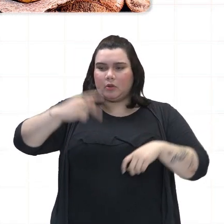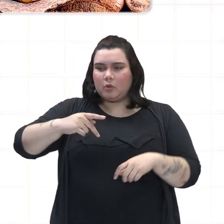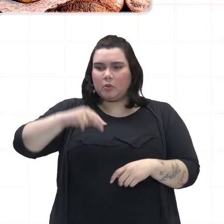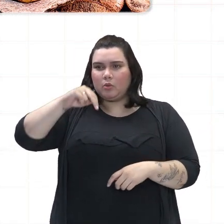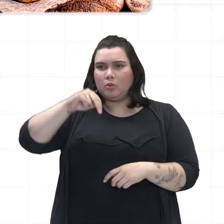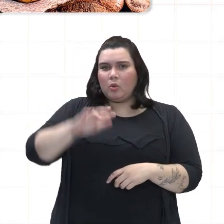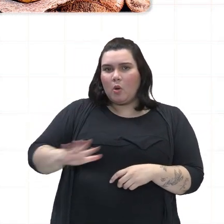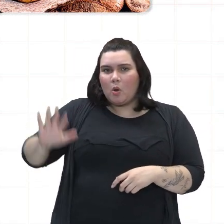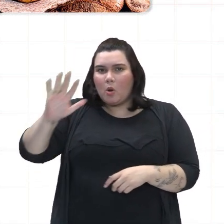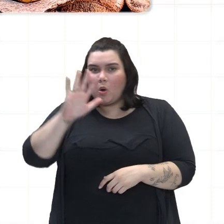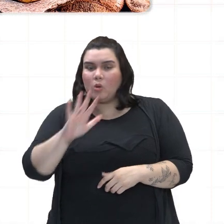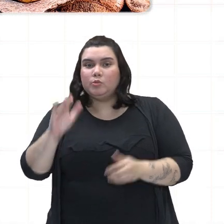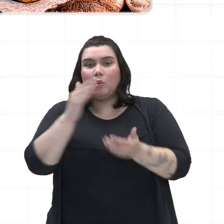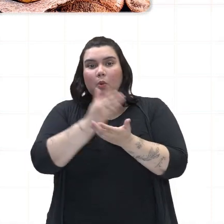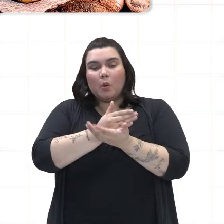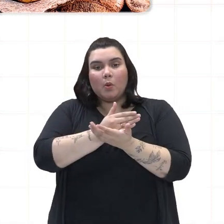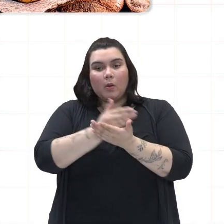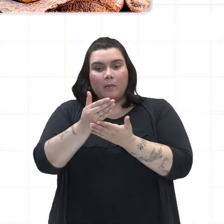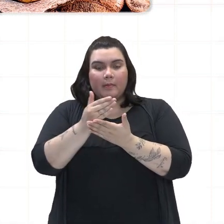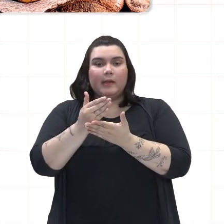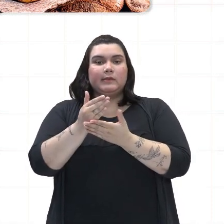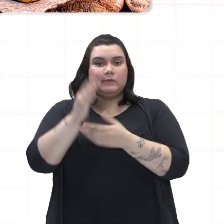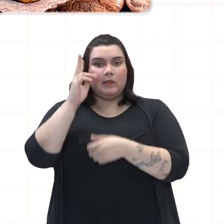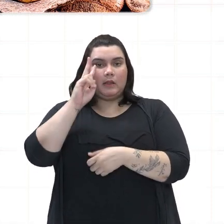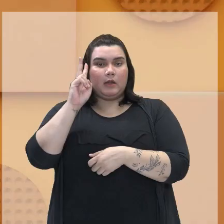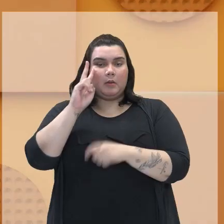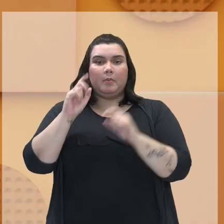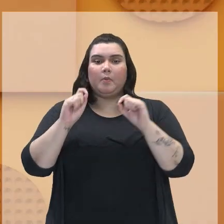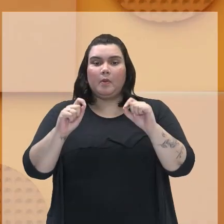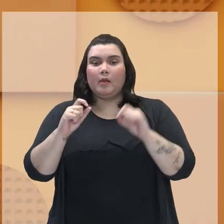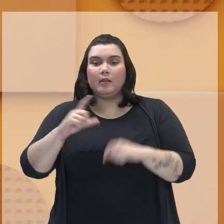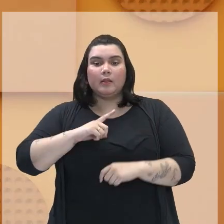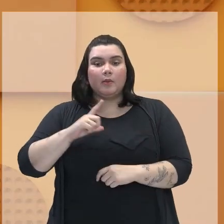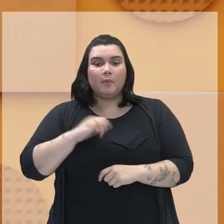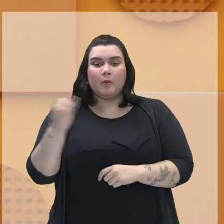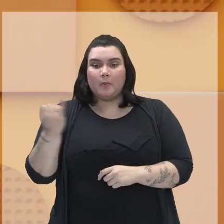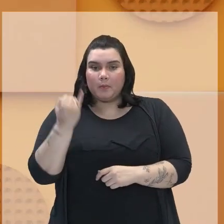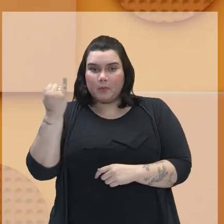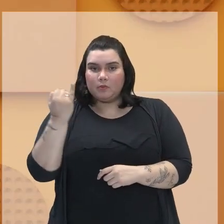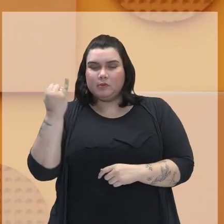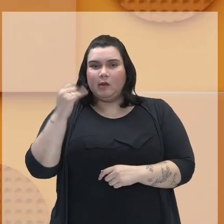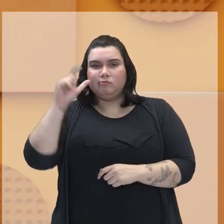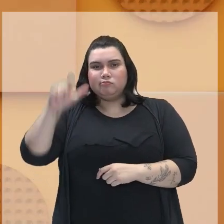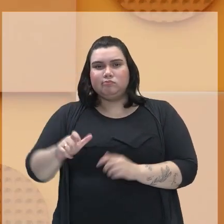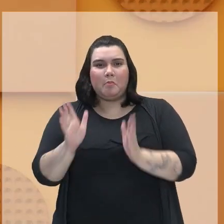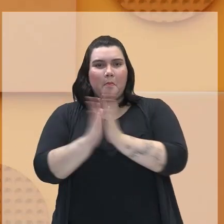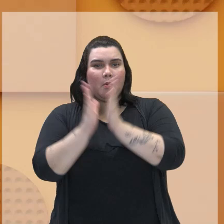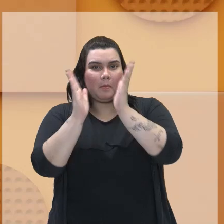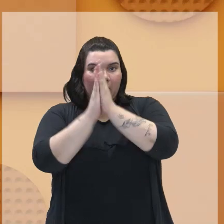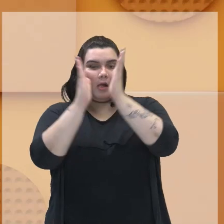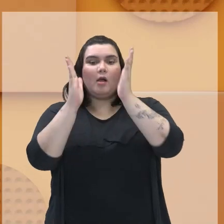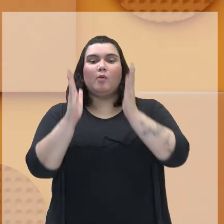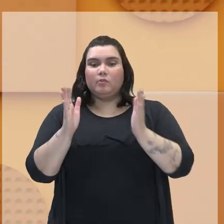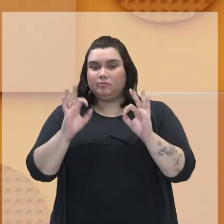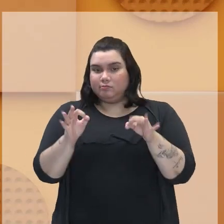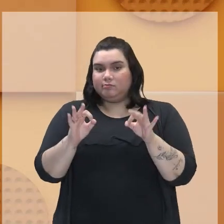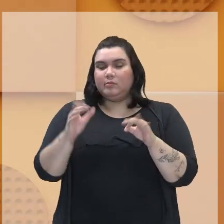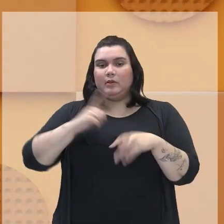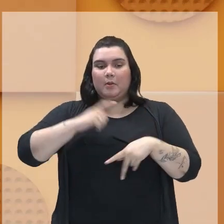se iniciou, né, como a gente viu, né, com a importância do Marquês de Pombal, vindo trazendo políticas